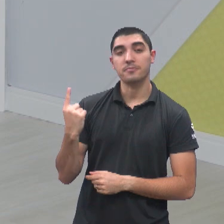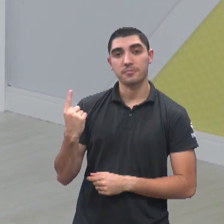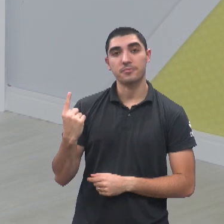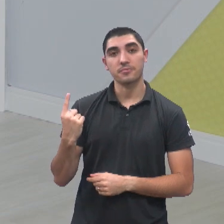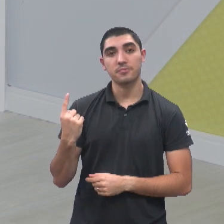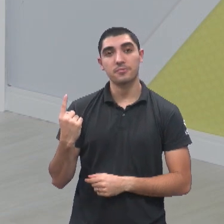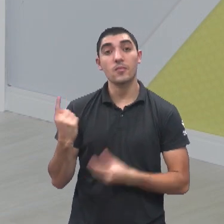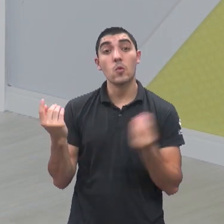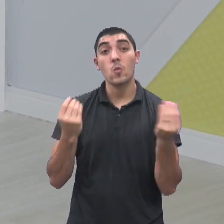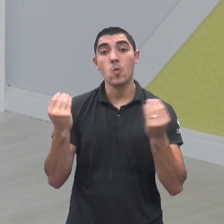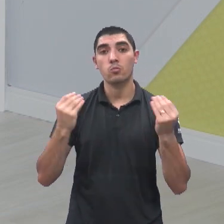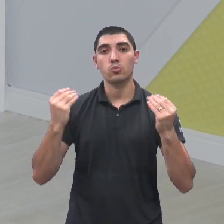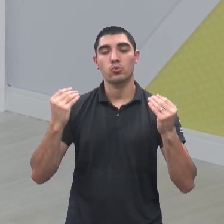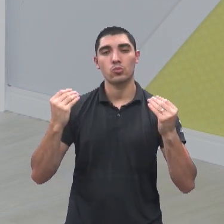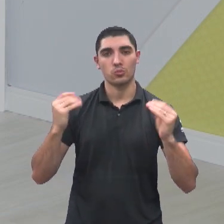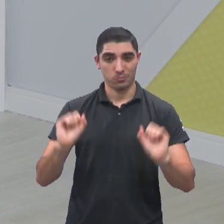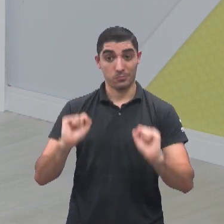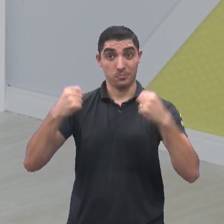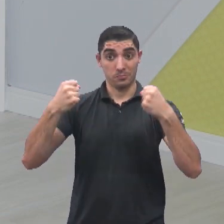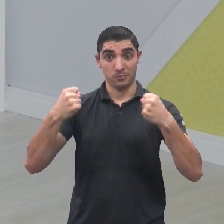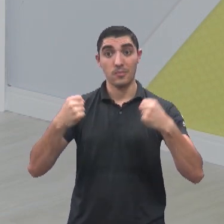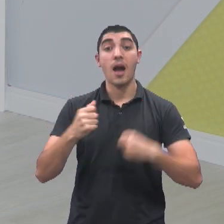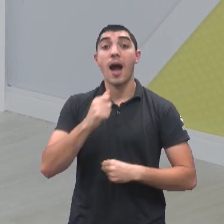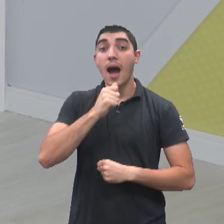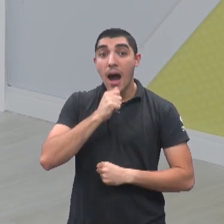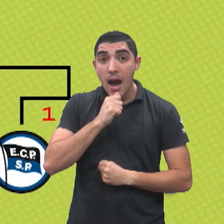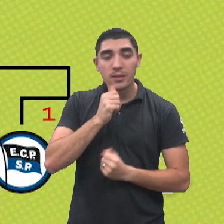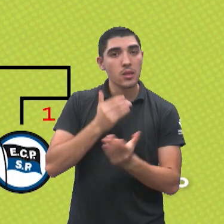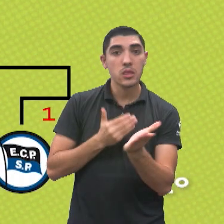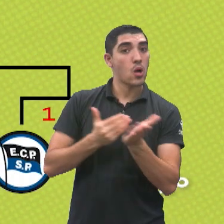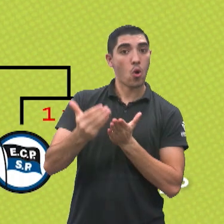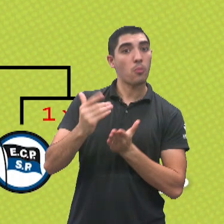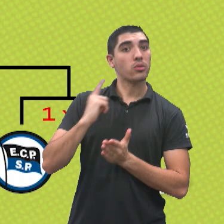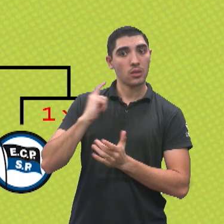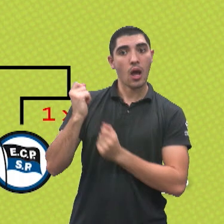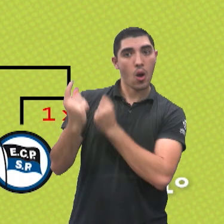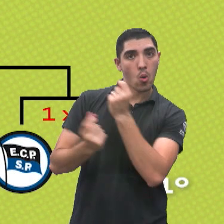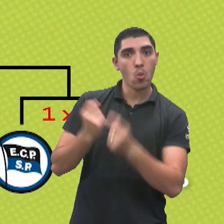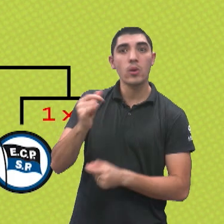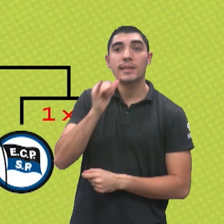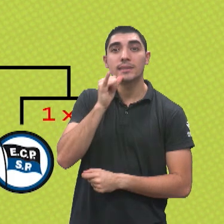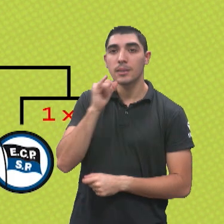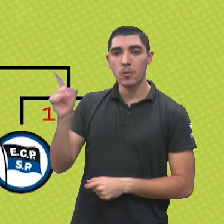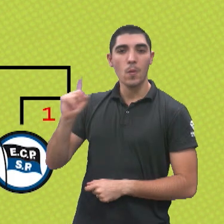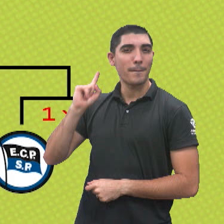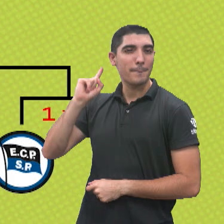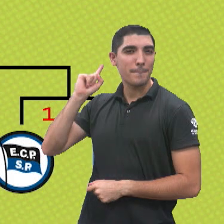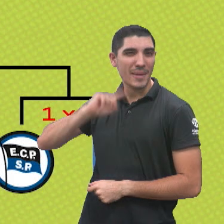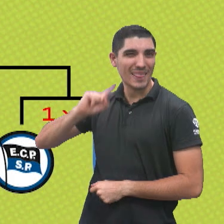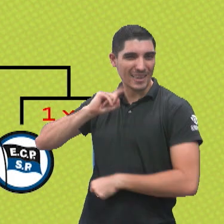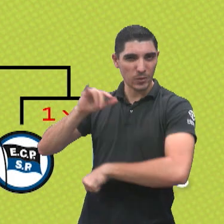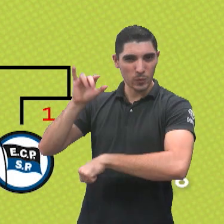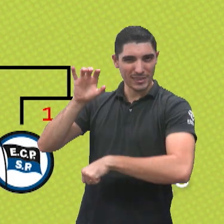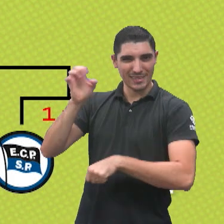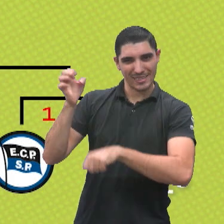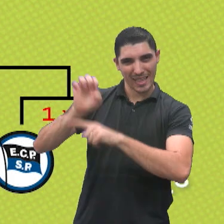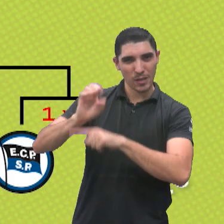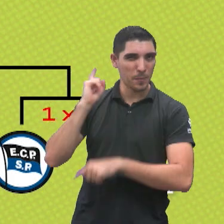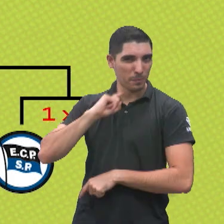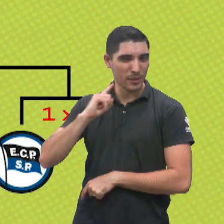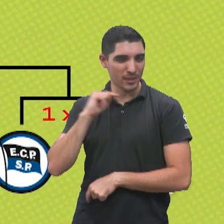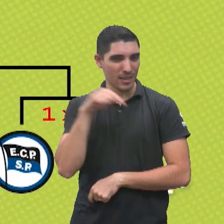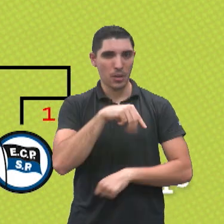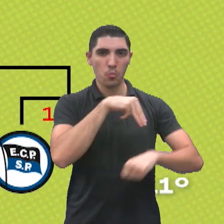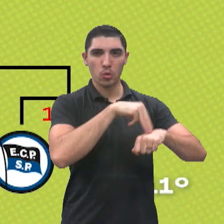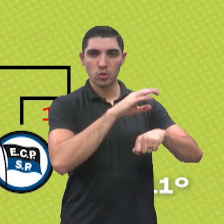os playoffs. Tem jogos ainda que não começaram, tem playoffs que não começaram, como por exemplo Minas e Mogi ainda não começou, e